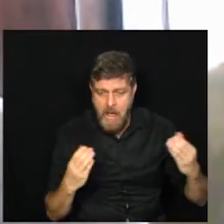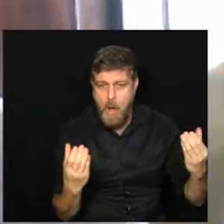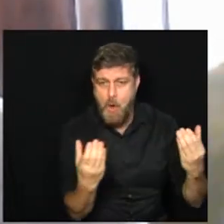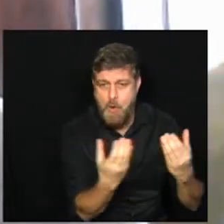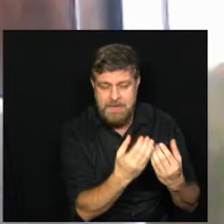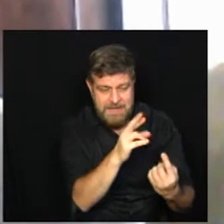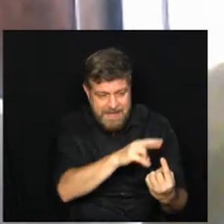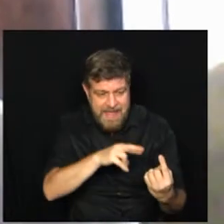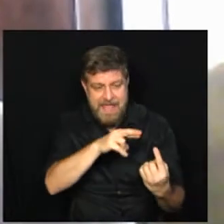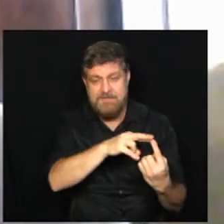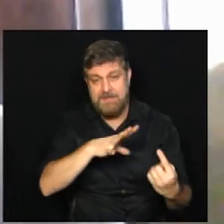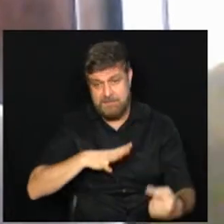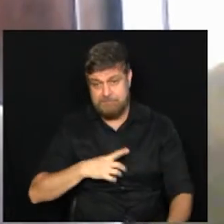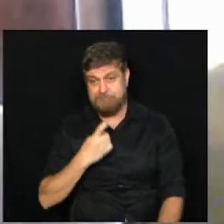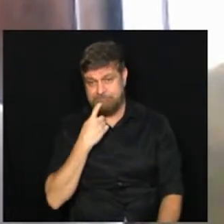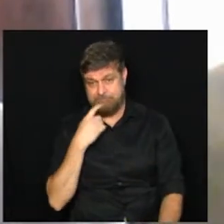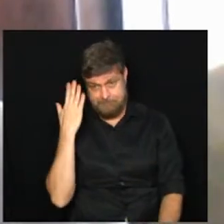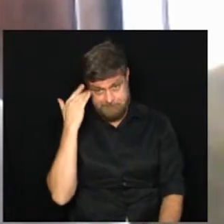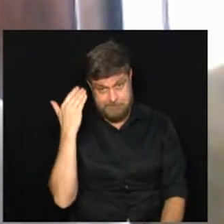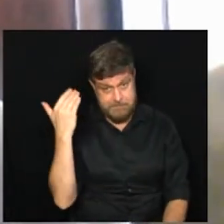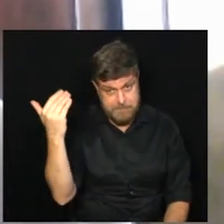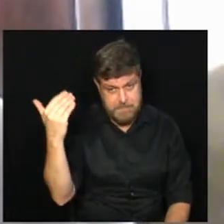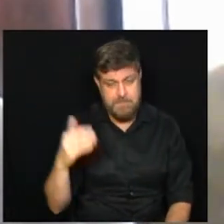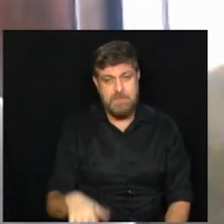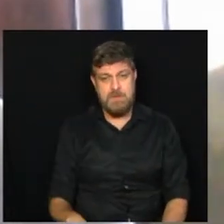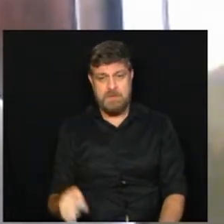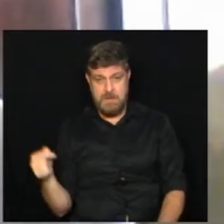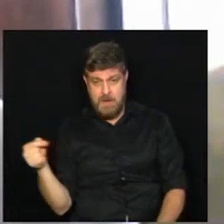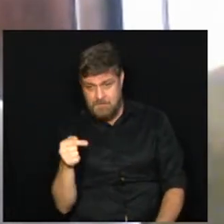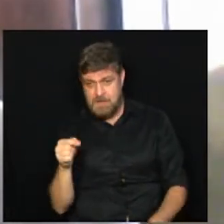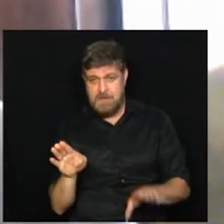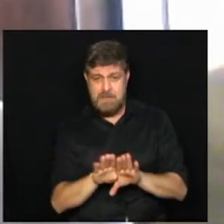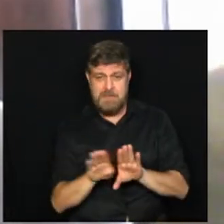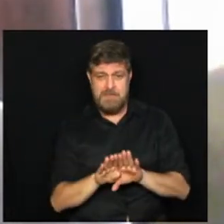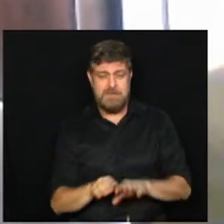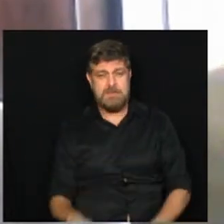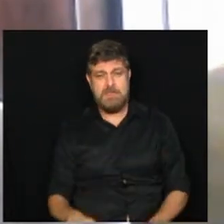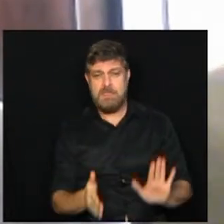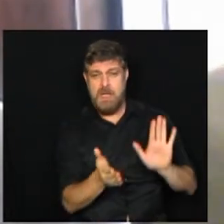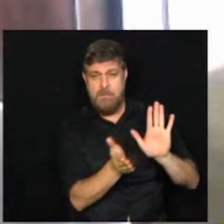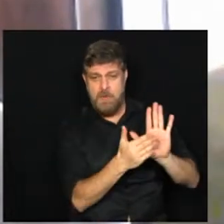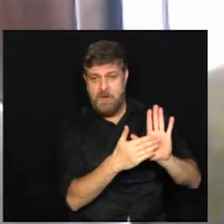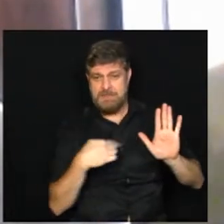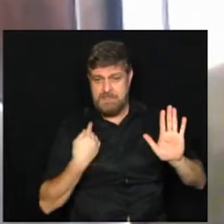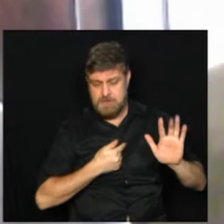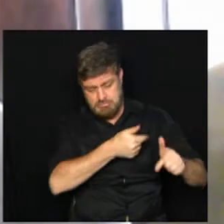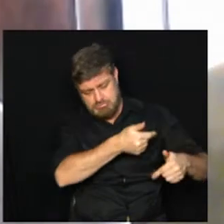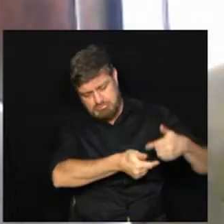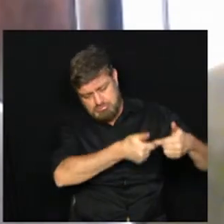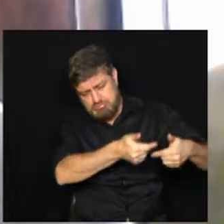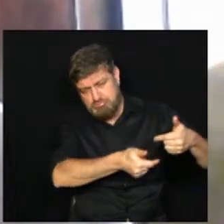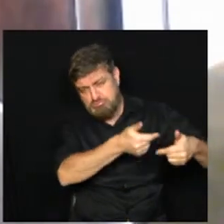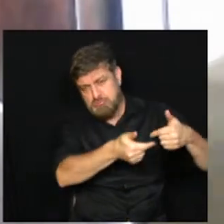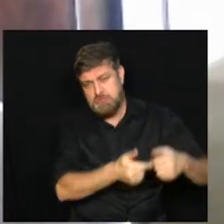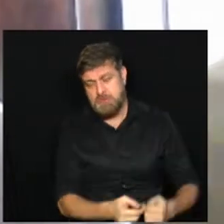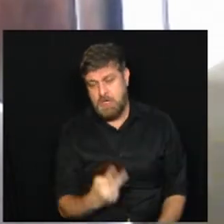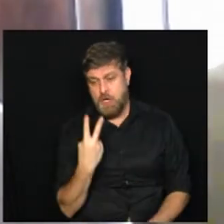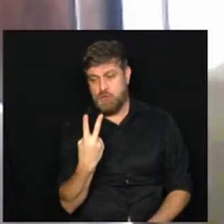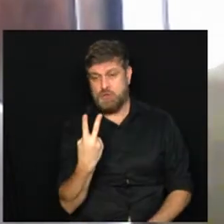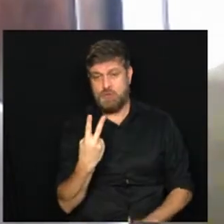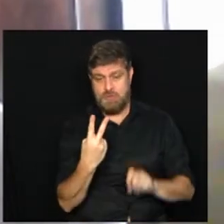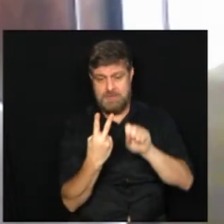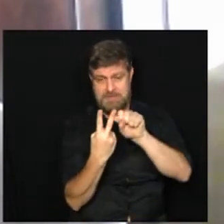referência para o município. E foi a partir desse olhar que a gente trabalhou durante praticamente 2 meses